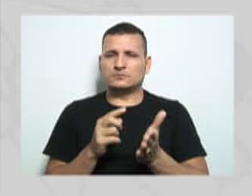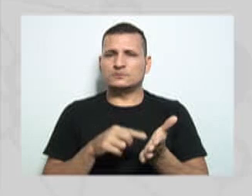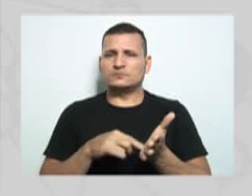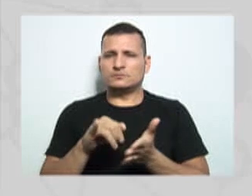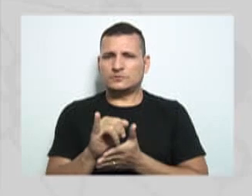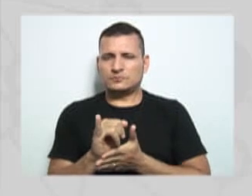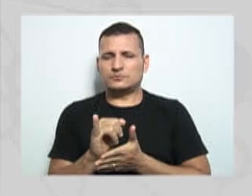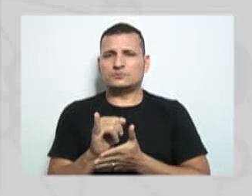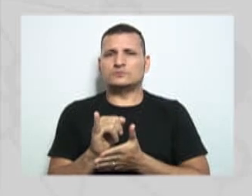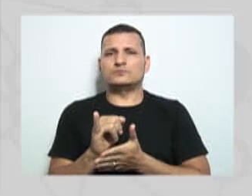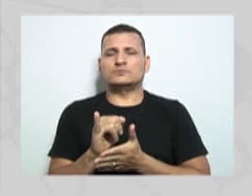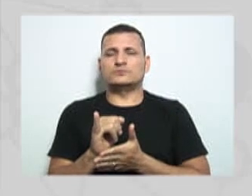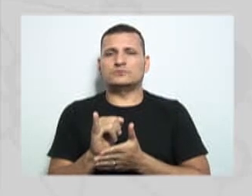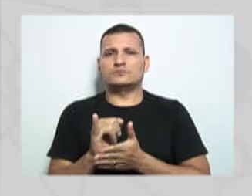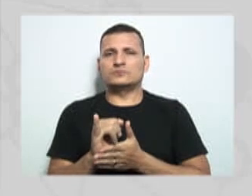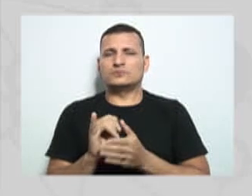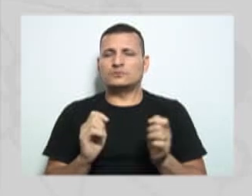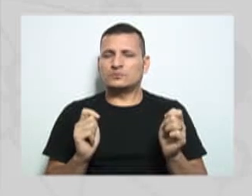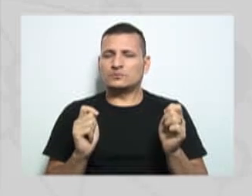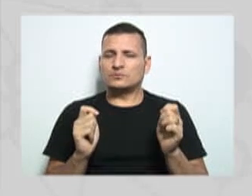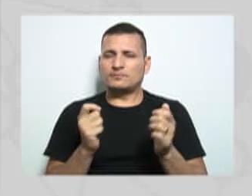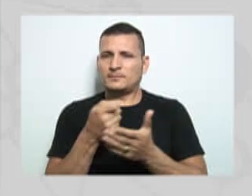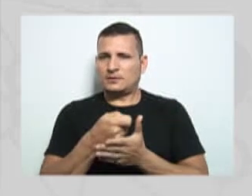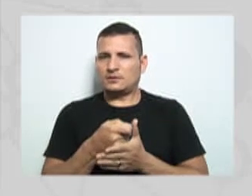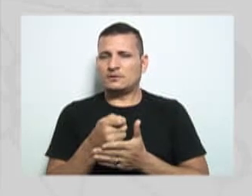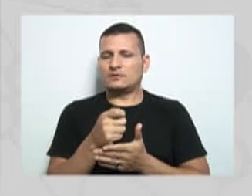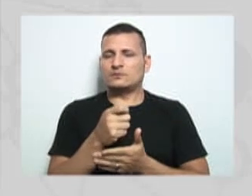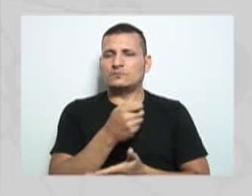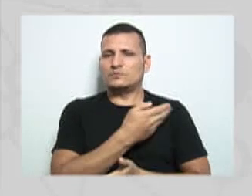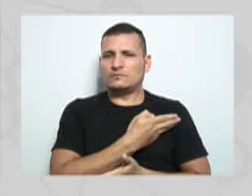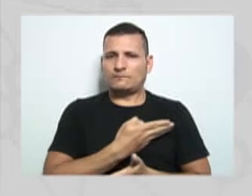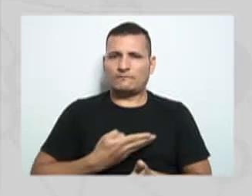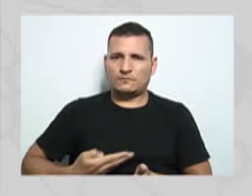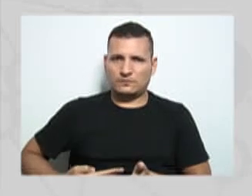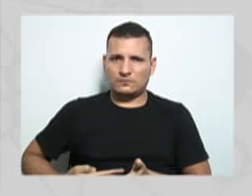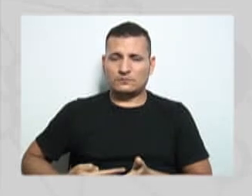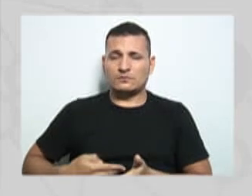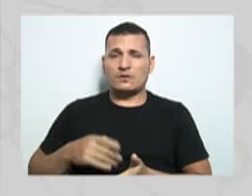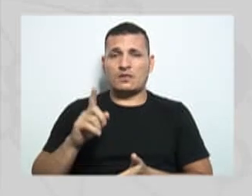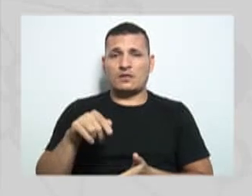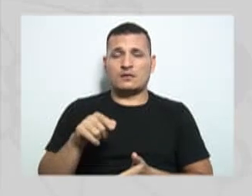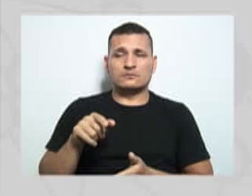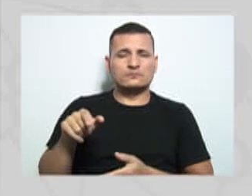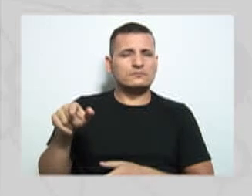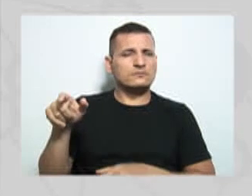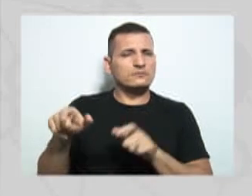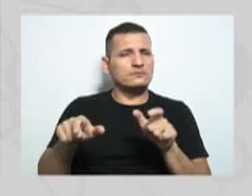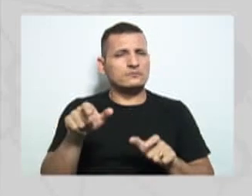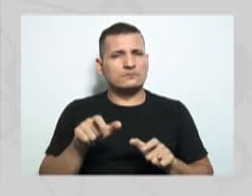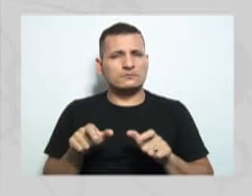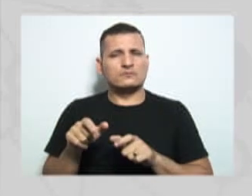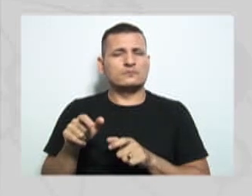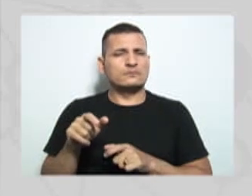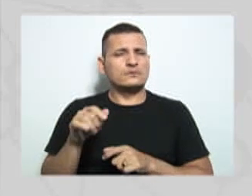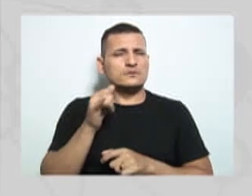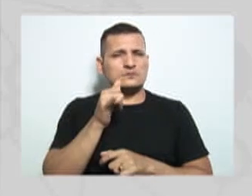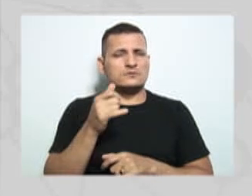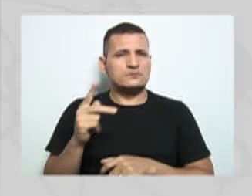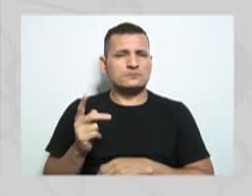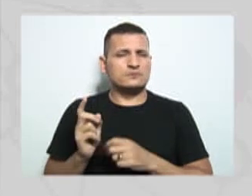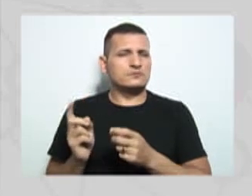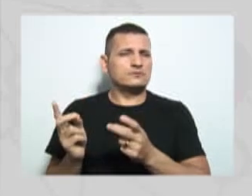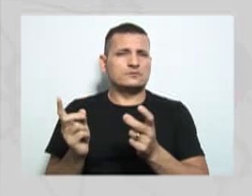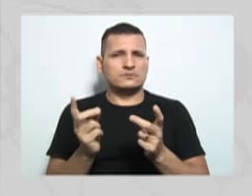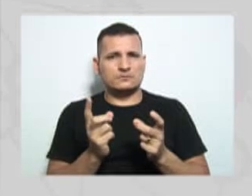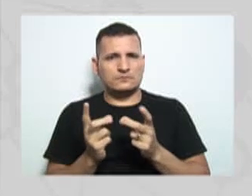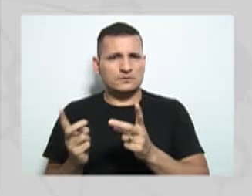e contribuições de competência da União, aplicáveis às demais pessoas jurídicas, mesmo que suas vendas sejam efetuadas